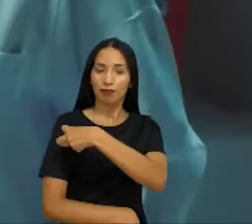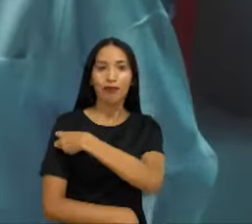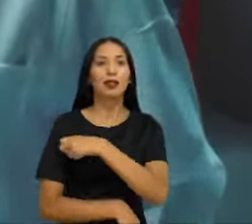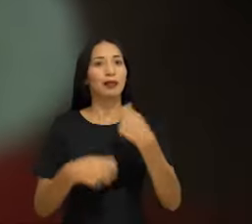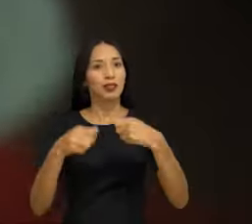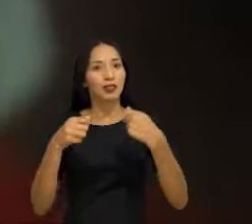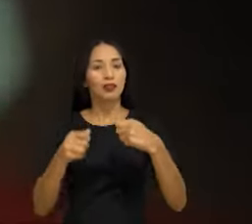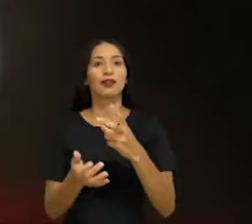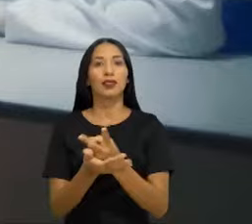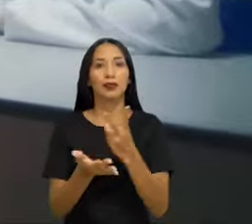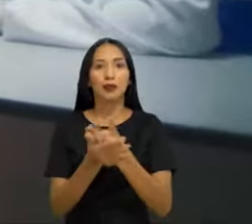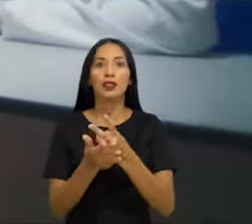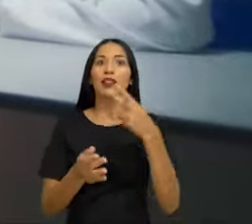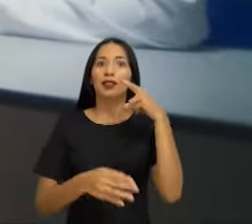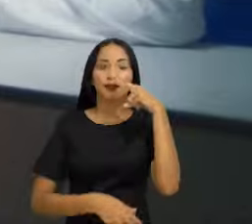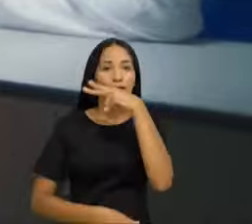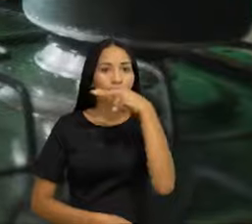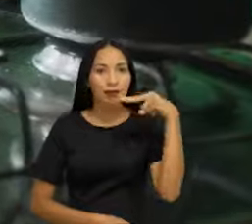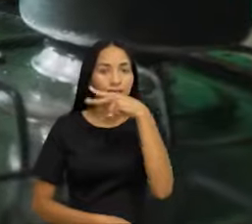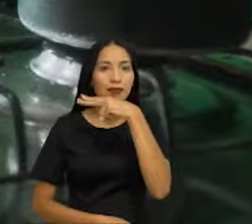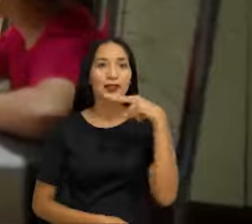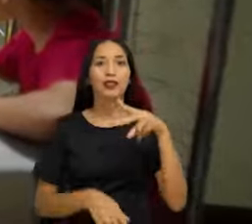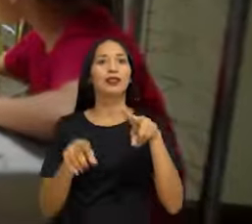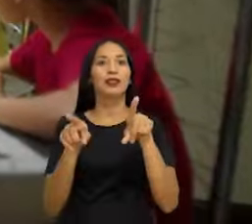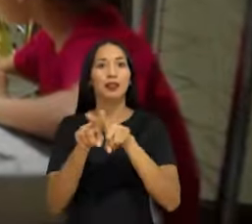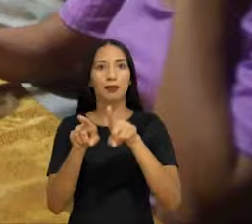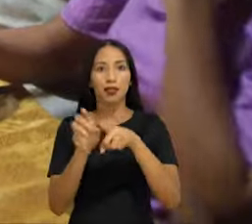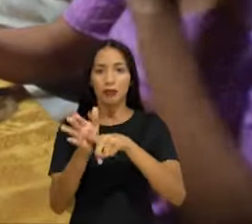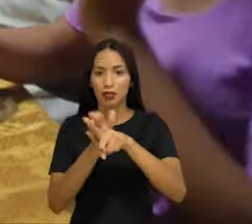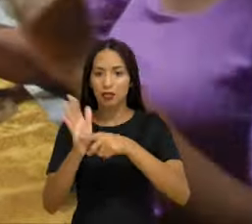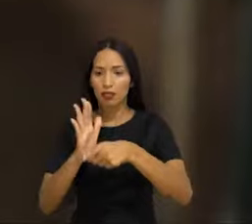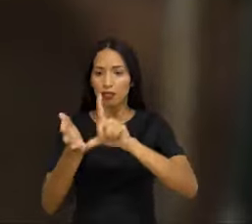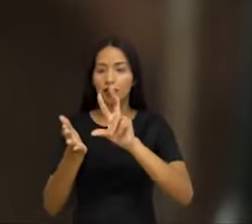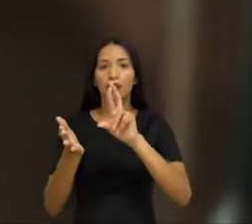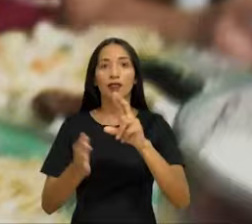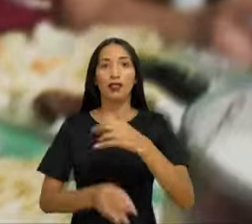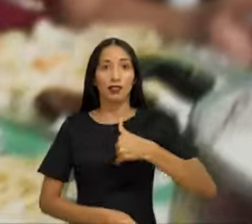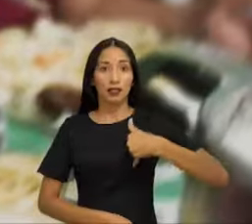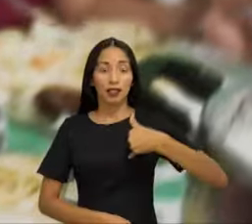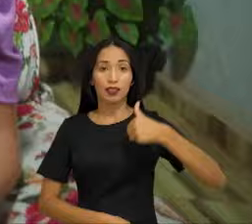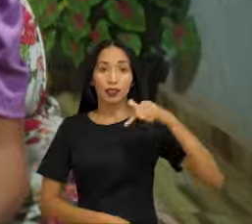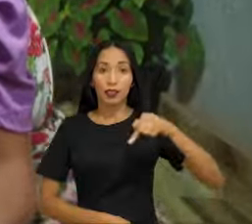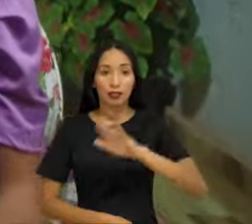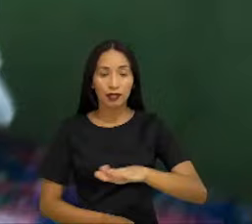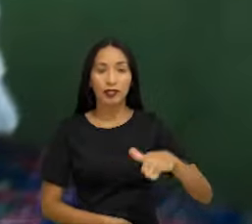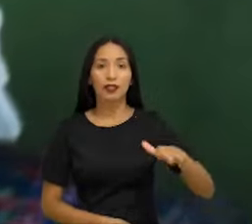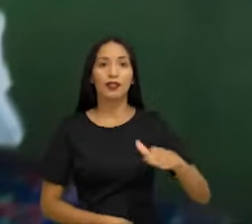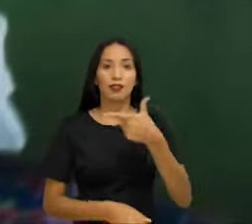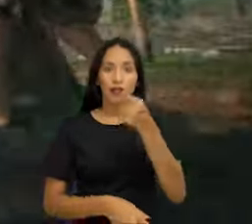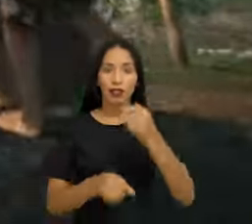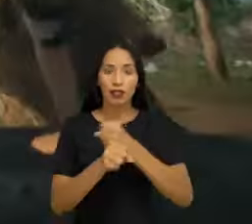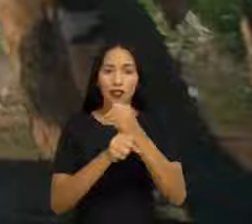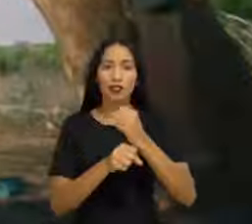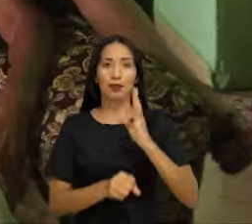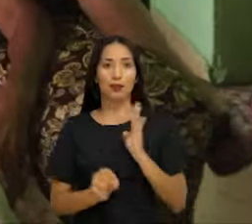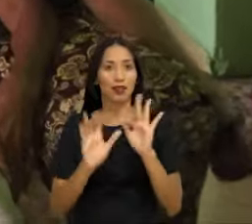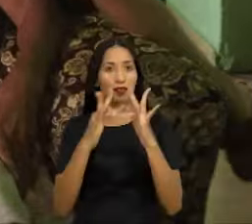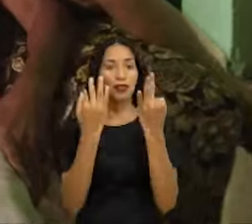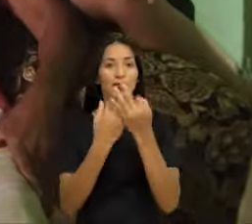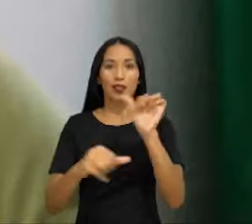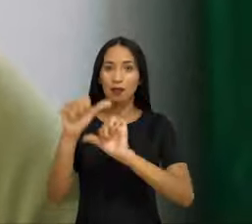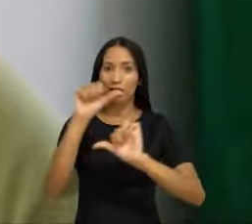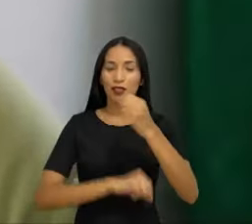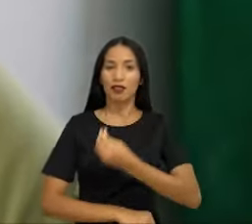de vacinação e realize o acompanhamento pré-natal e nutricional das crianças menores de 7 anos. 20 anos do Bolsa Família.